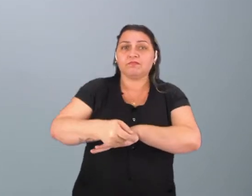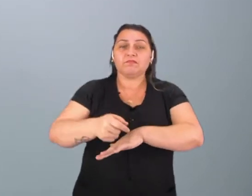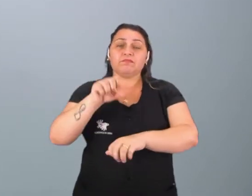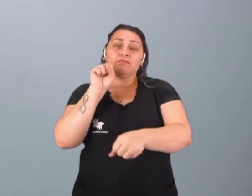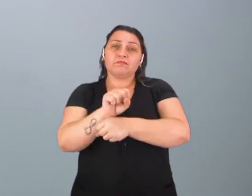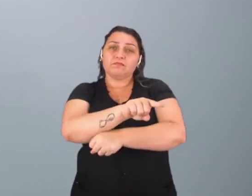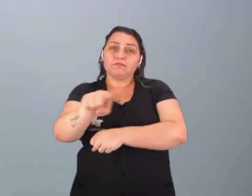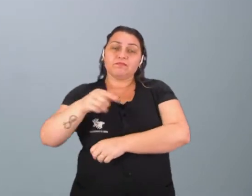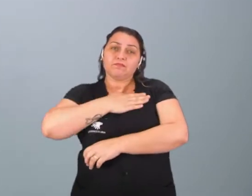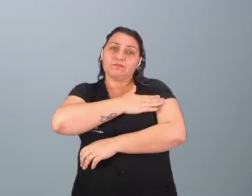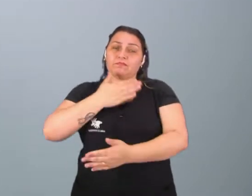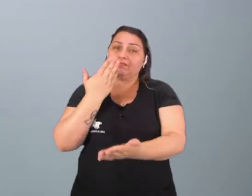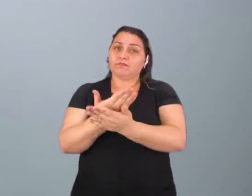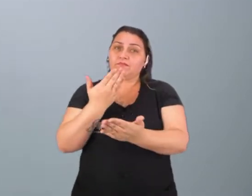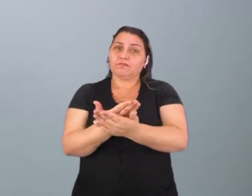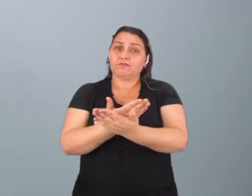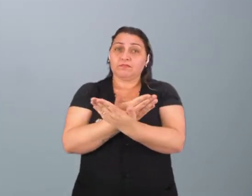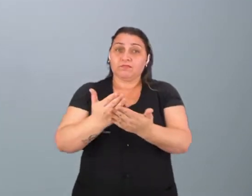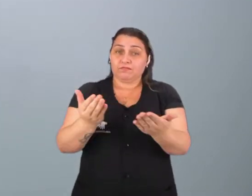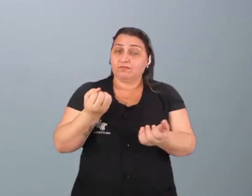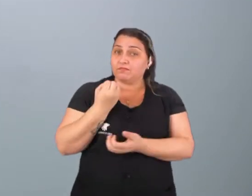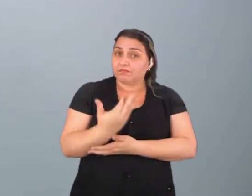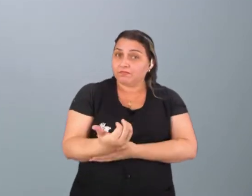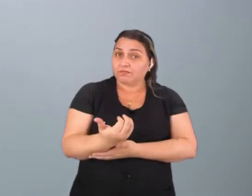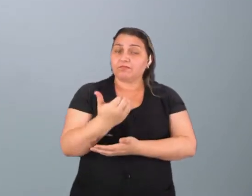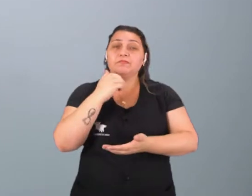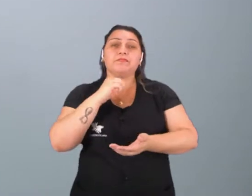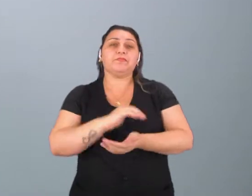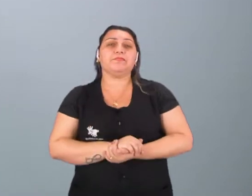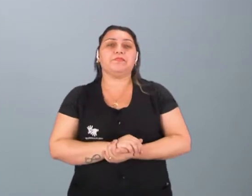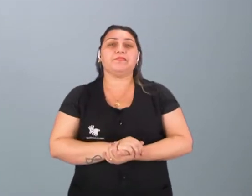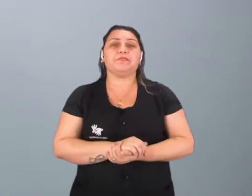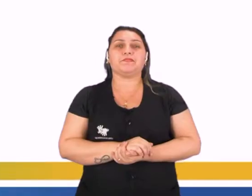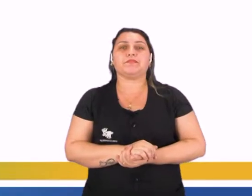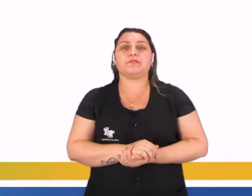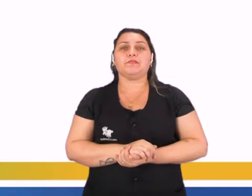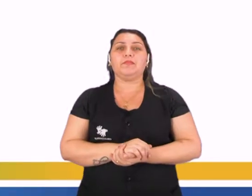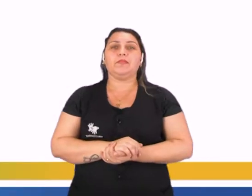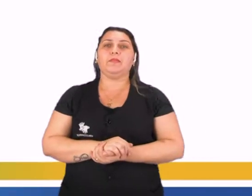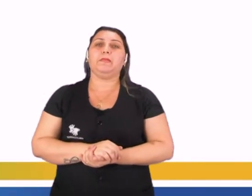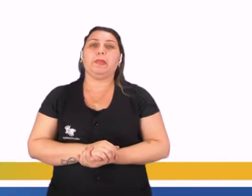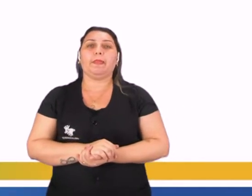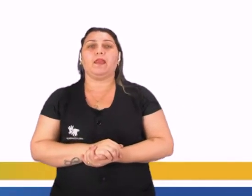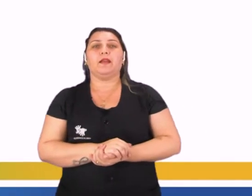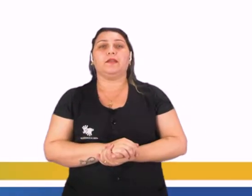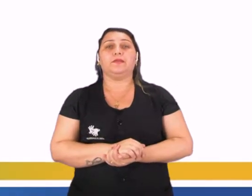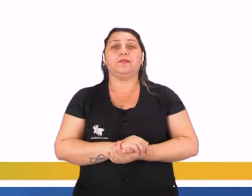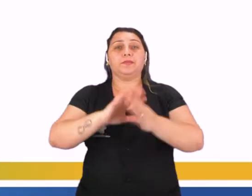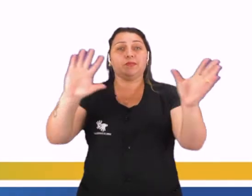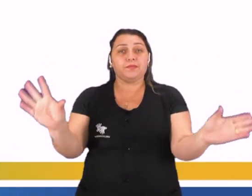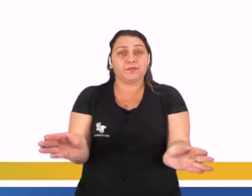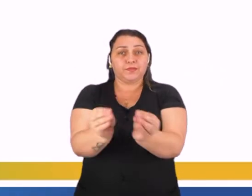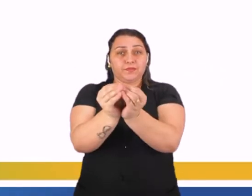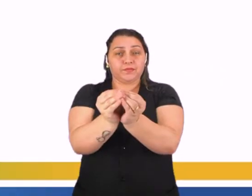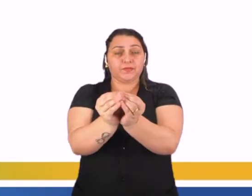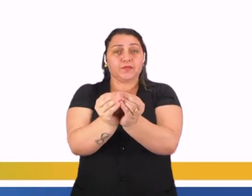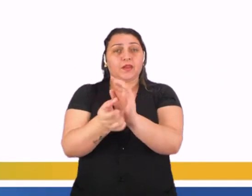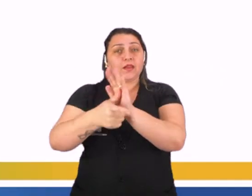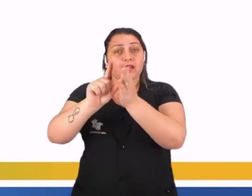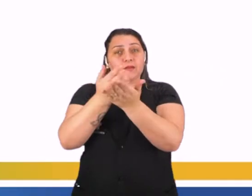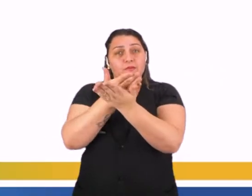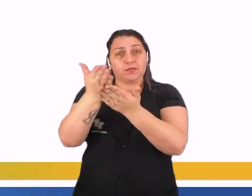vamos ter uma aula especialíssima, que é uma aula fundamental para vocês que estão aprendendo a ser